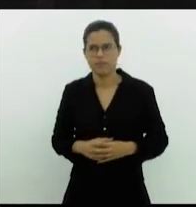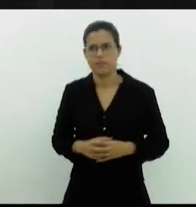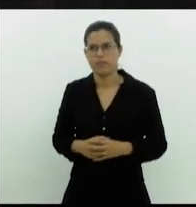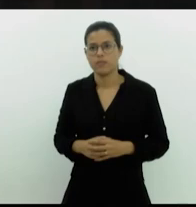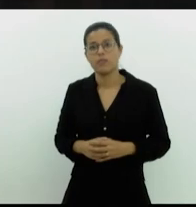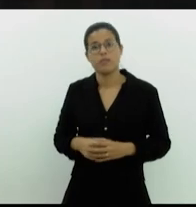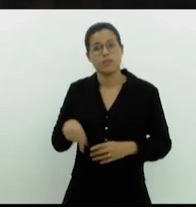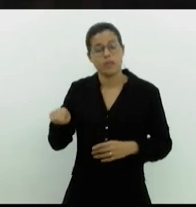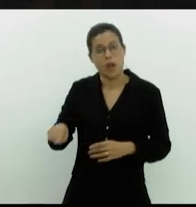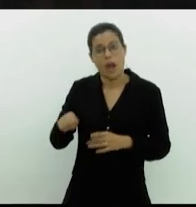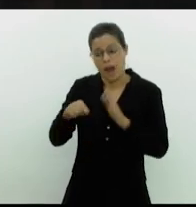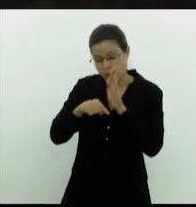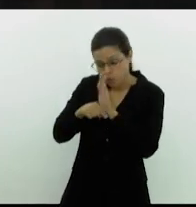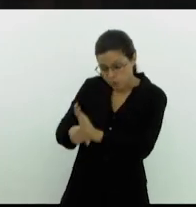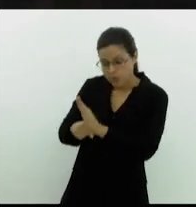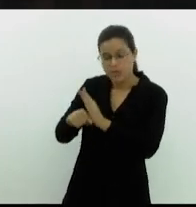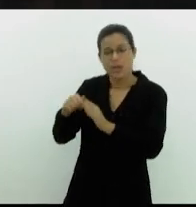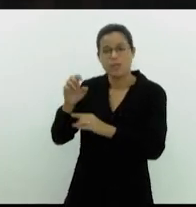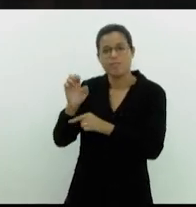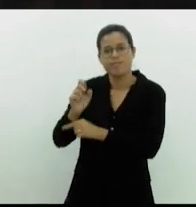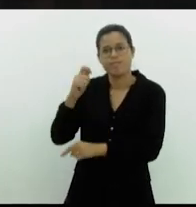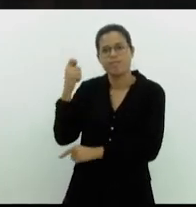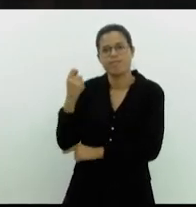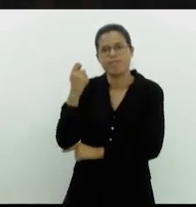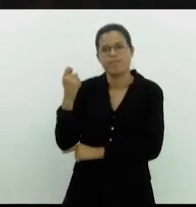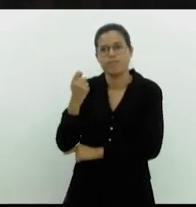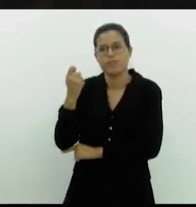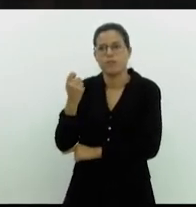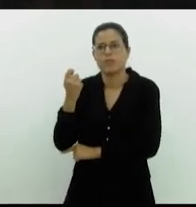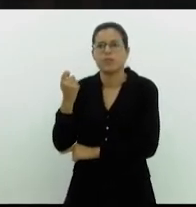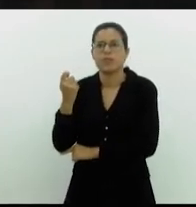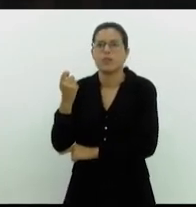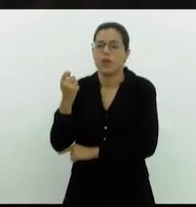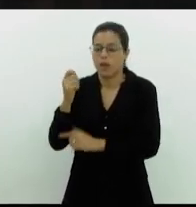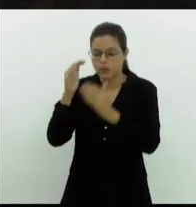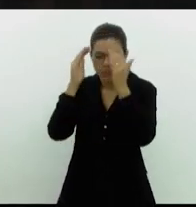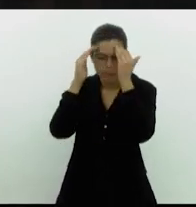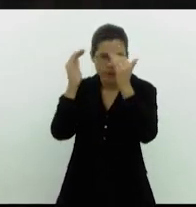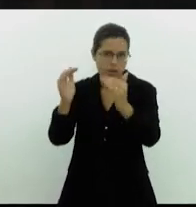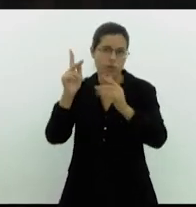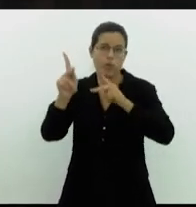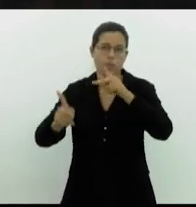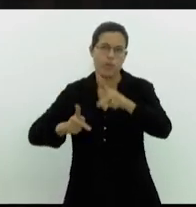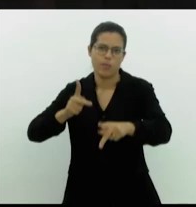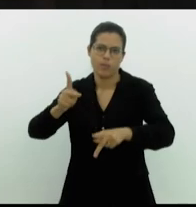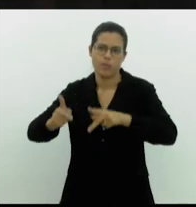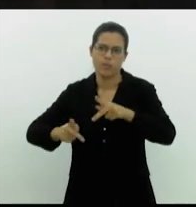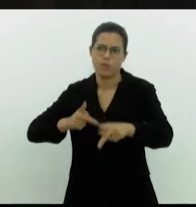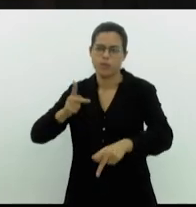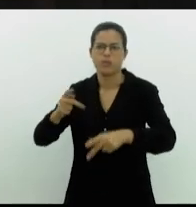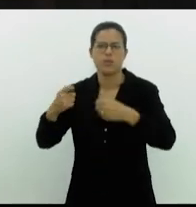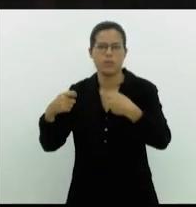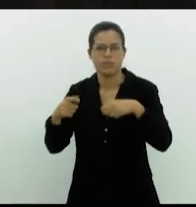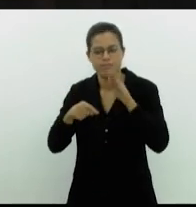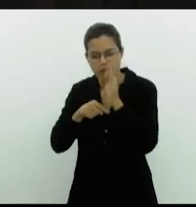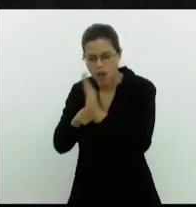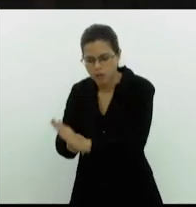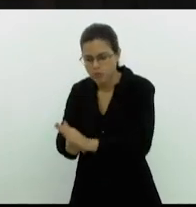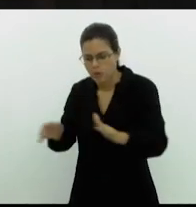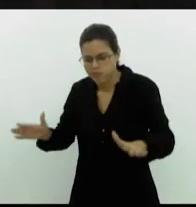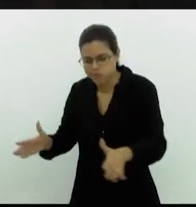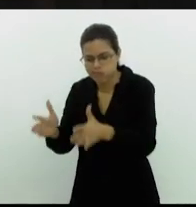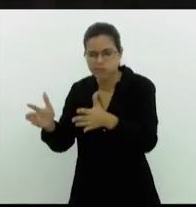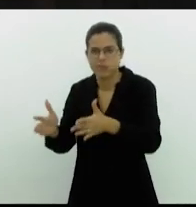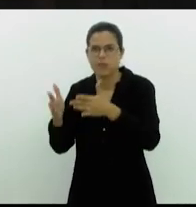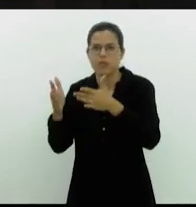Colocar o Rio Grande do Sul novamente, em respeito à sua população, no lugar que lhe é devido, de